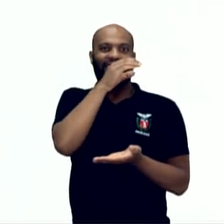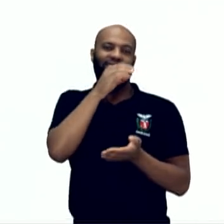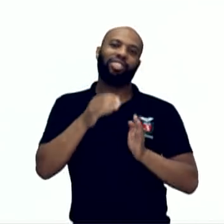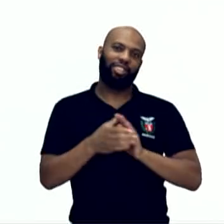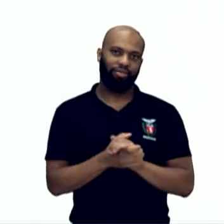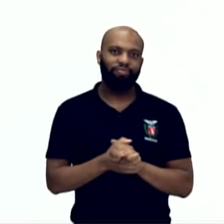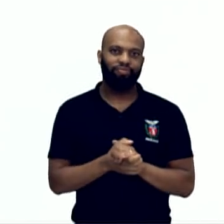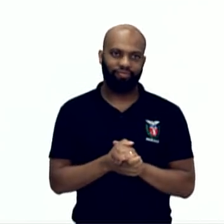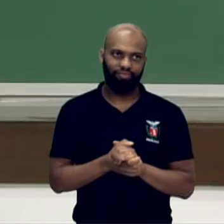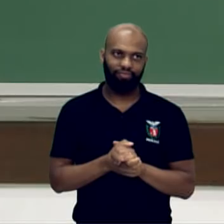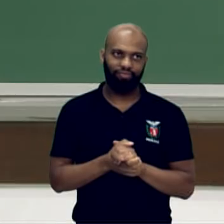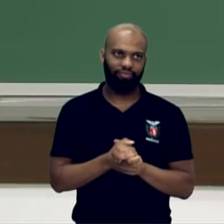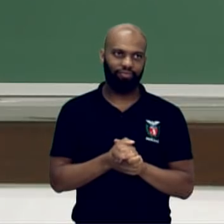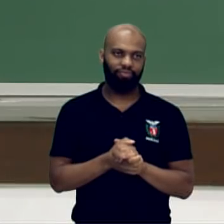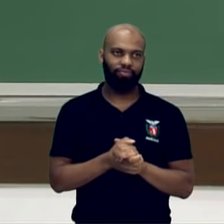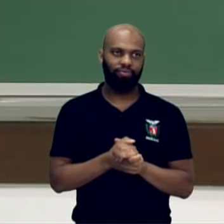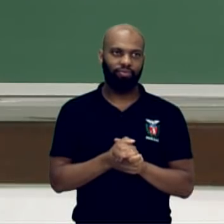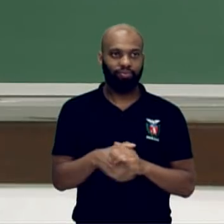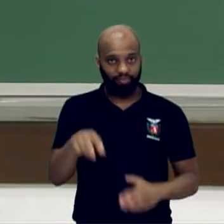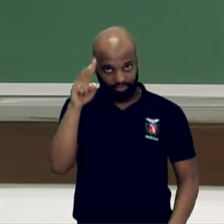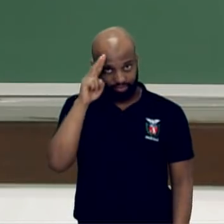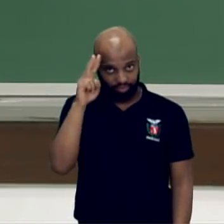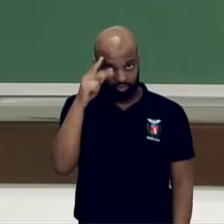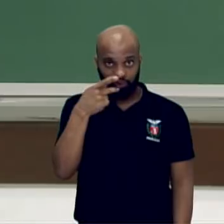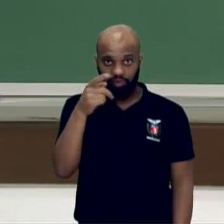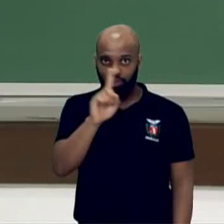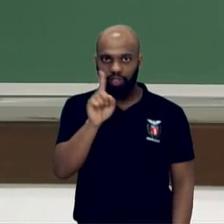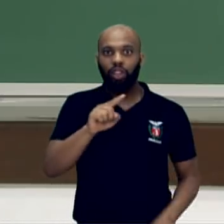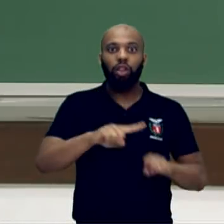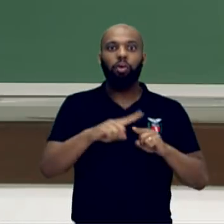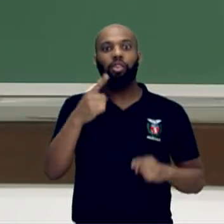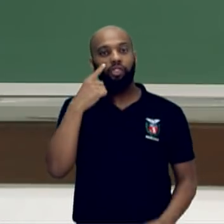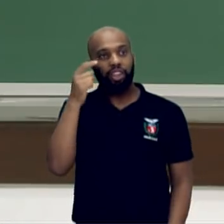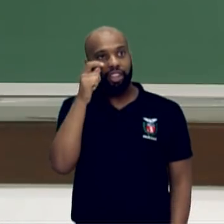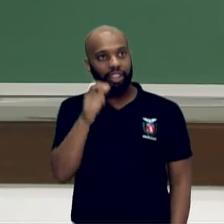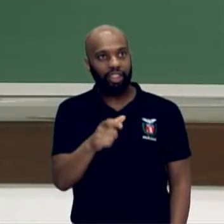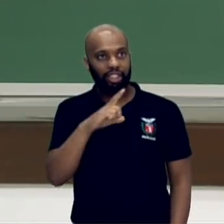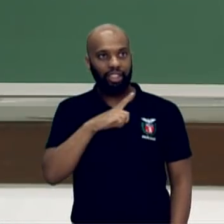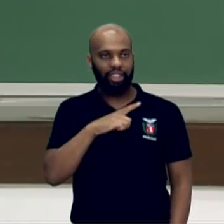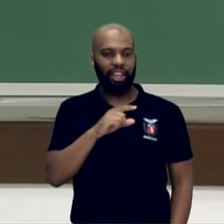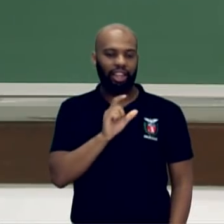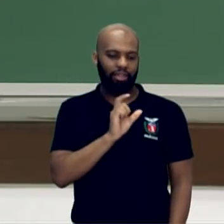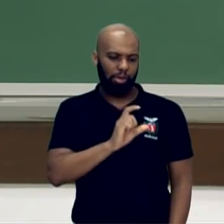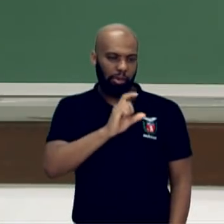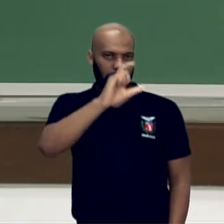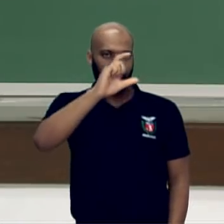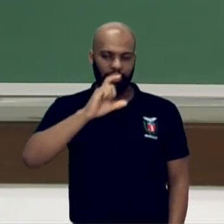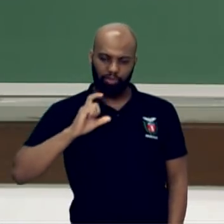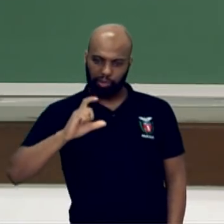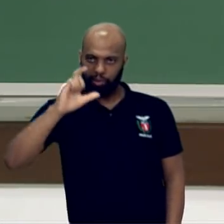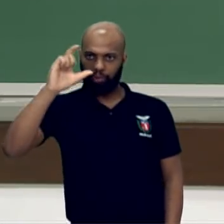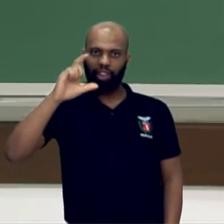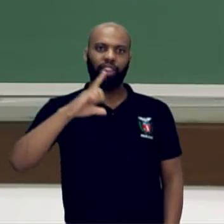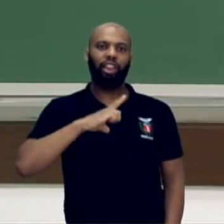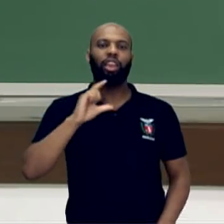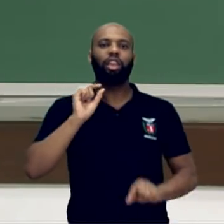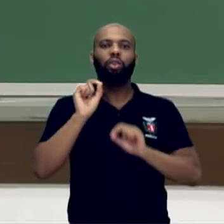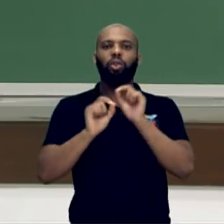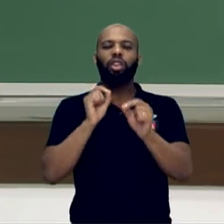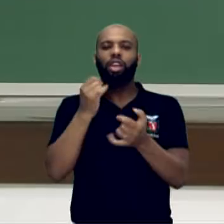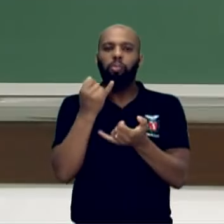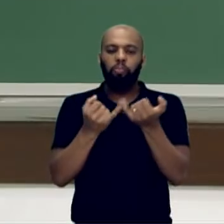só. Aqui, lembra, não falei isso antes, mas olha só que interessante. Então, as letrinhas estão formando como se fosse